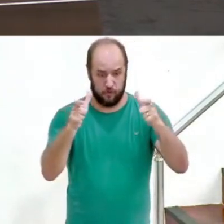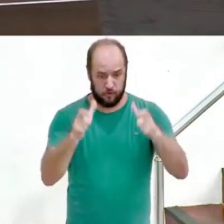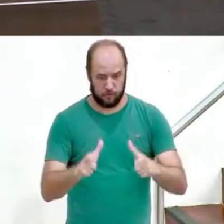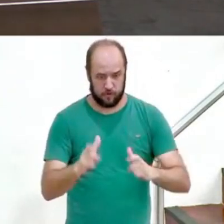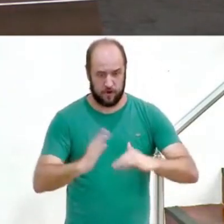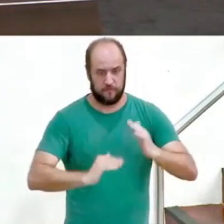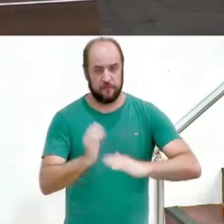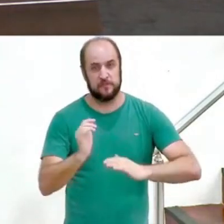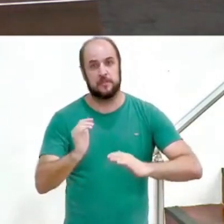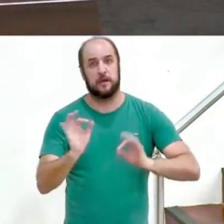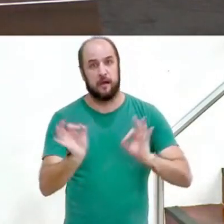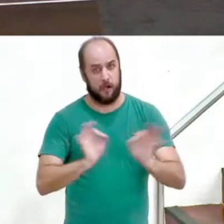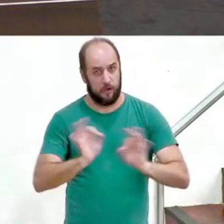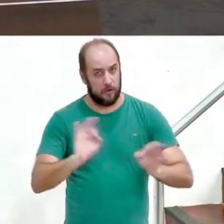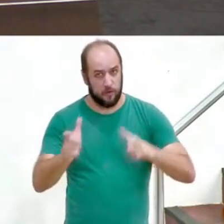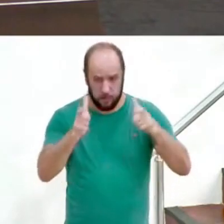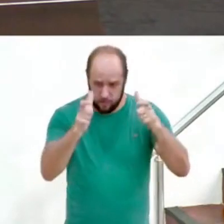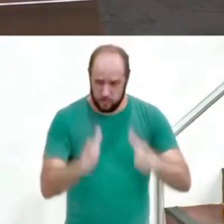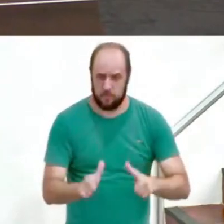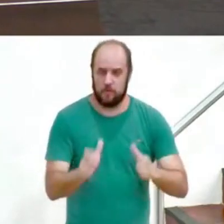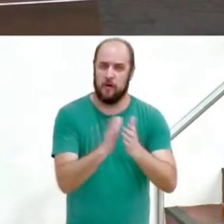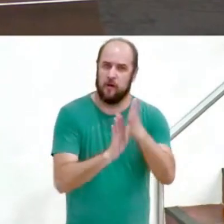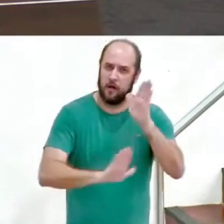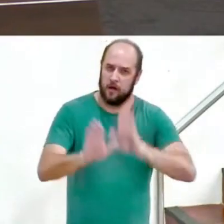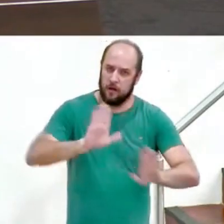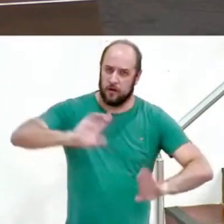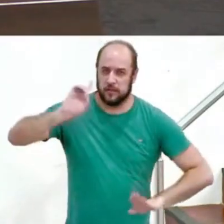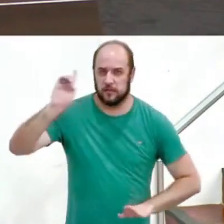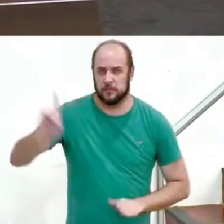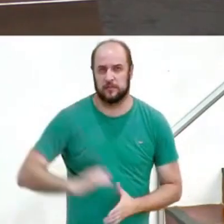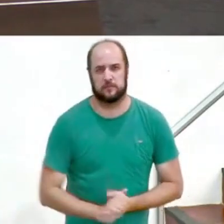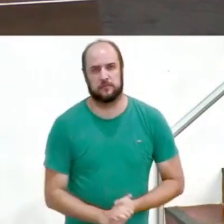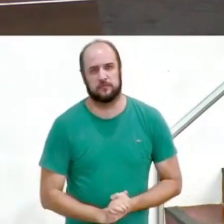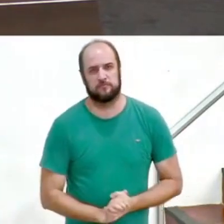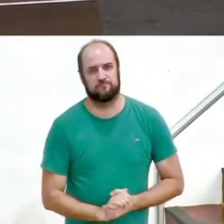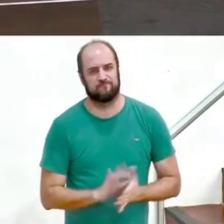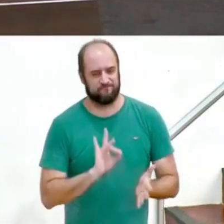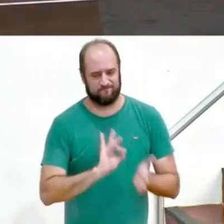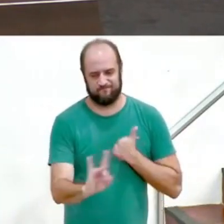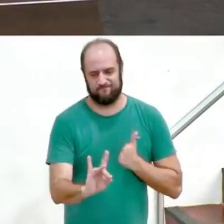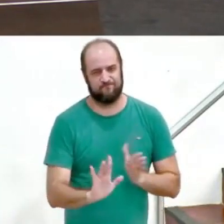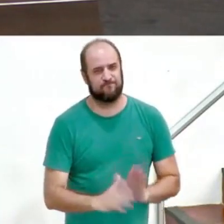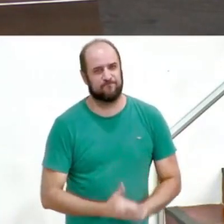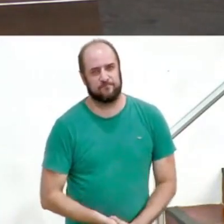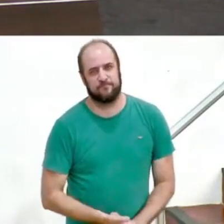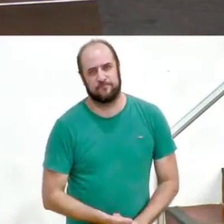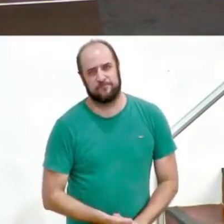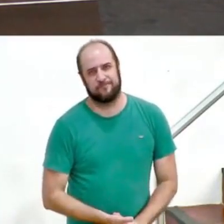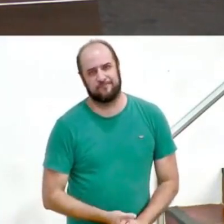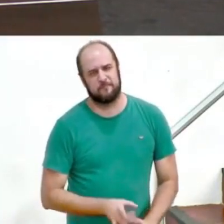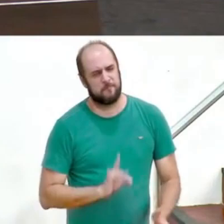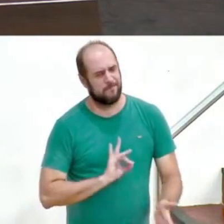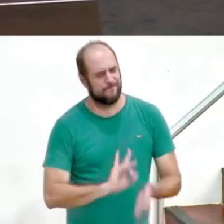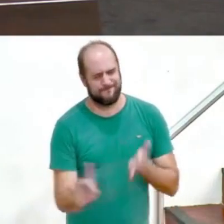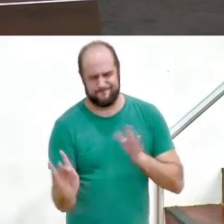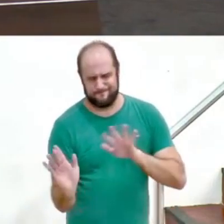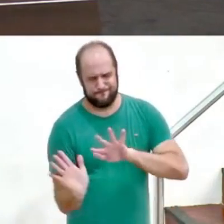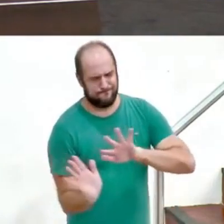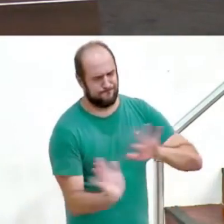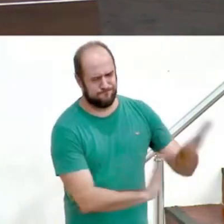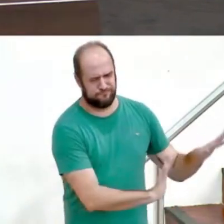ou reestabelecer um lugar para adoração a Deus, foi abandonada. Completamente